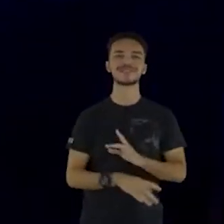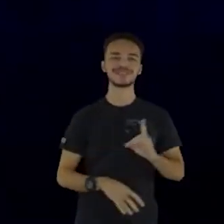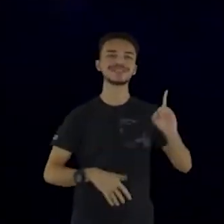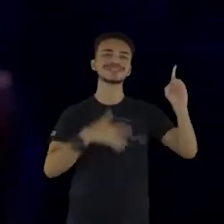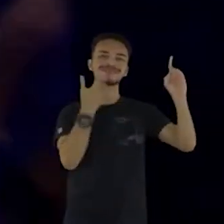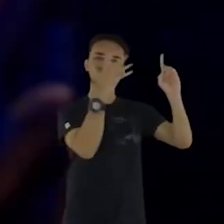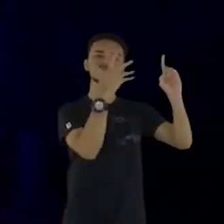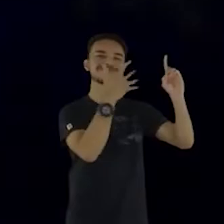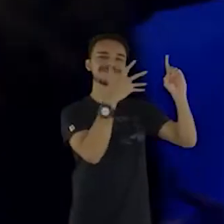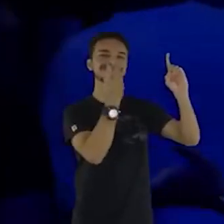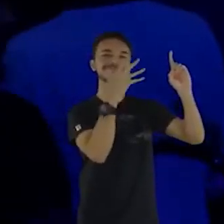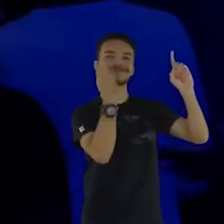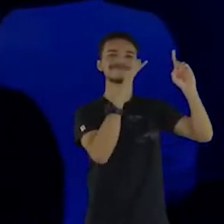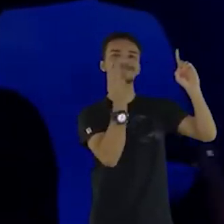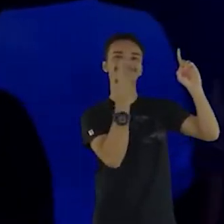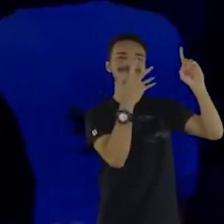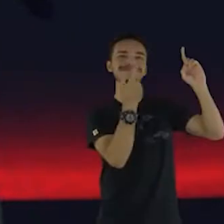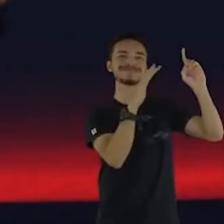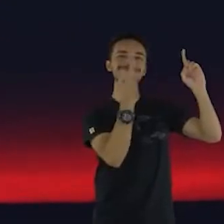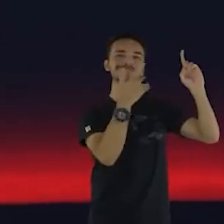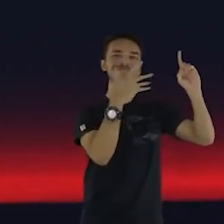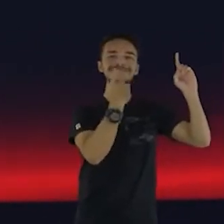Aplauda Jesus.